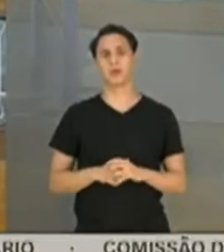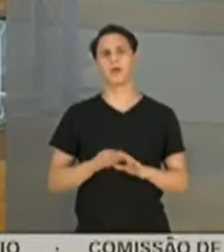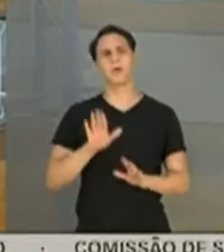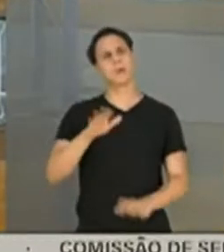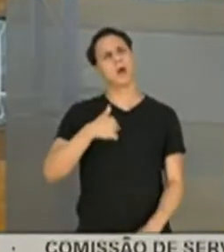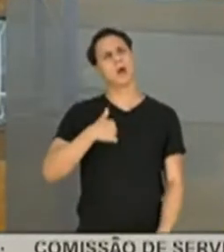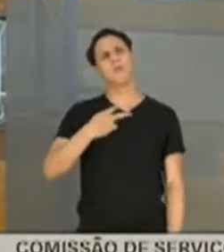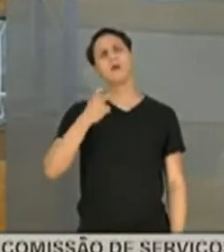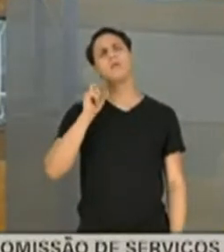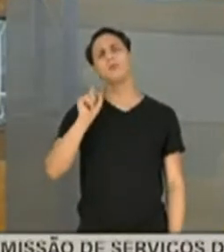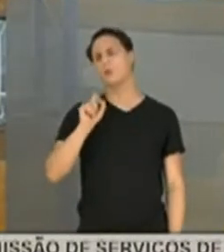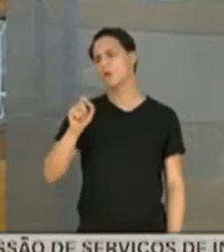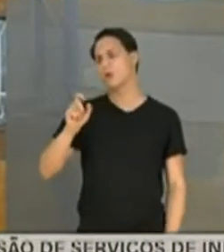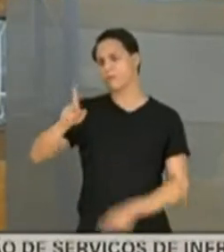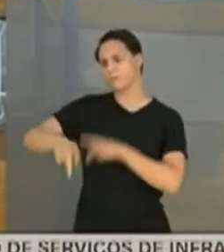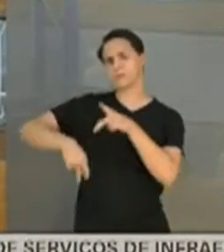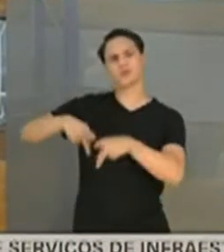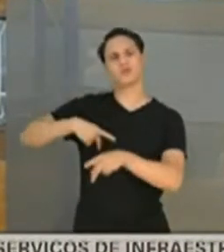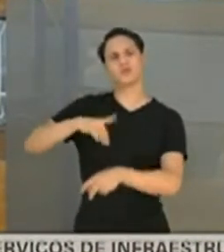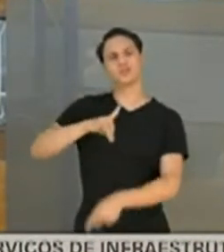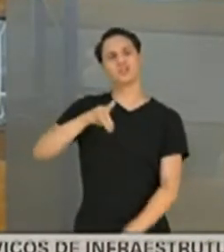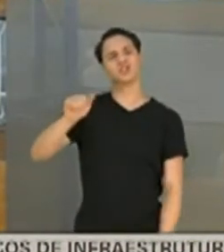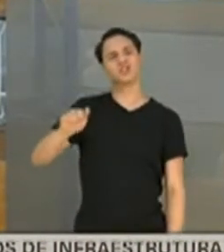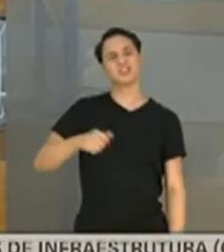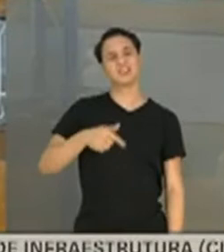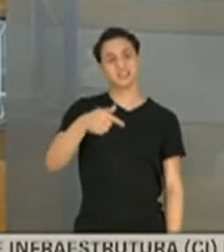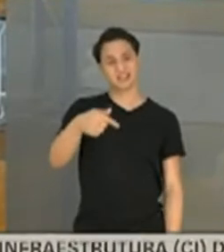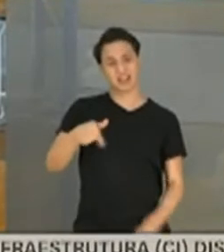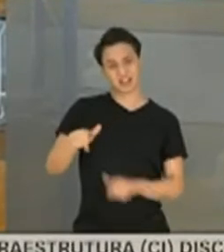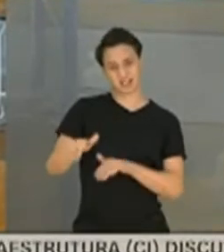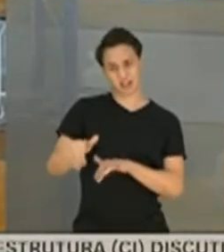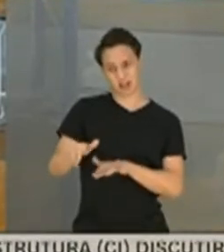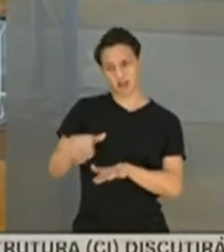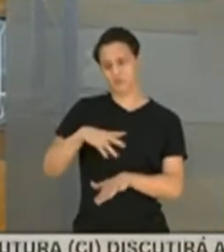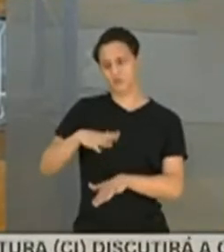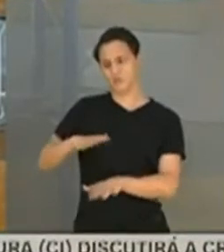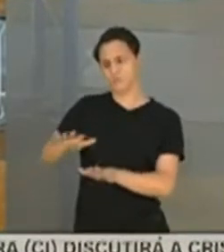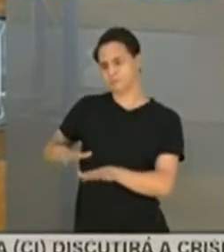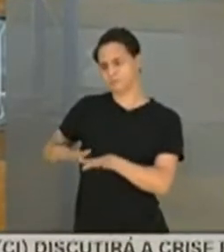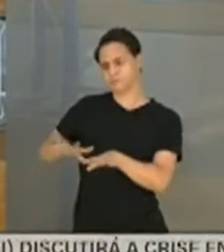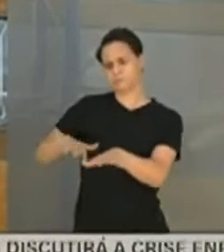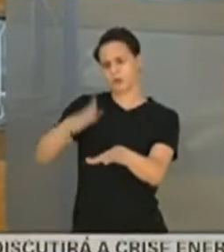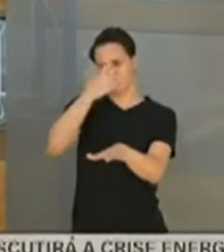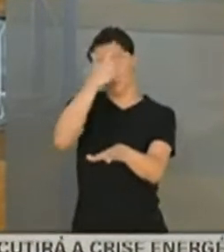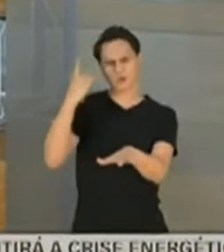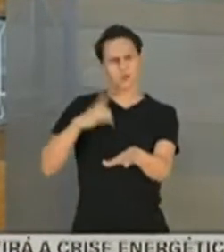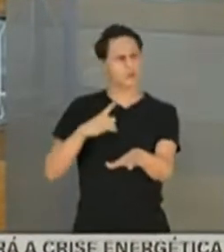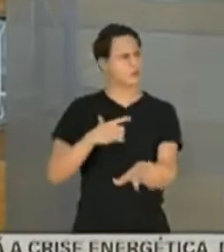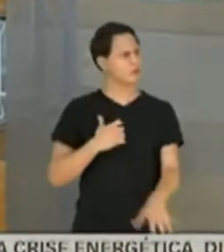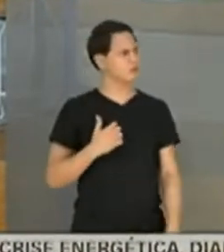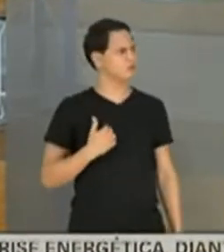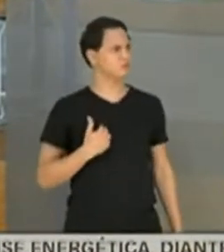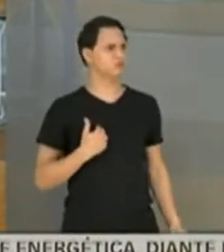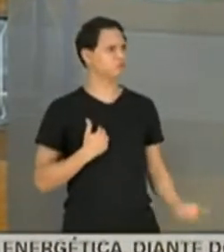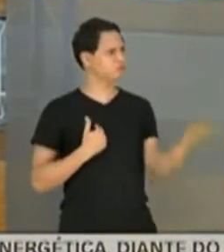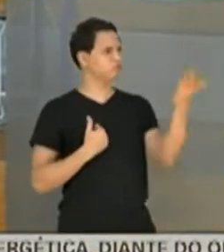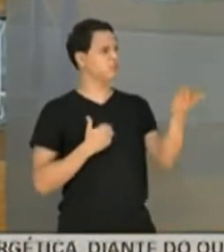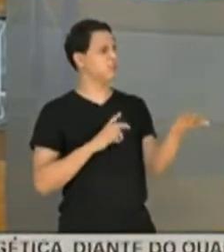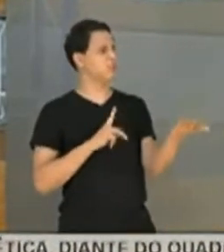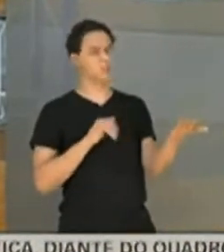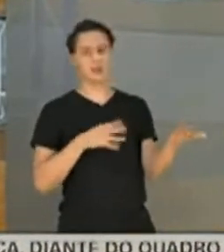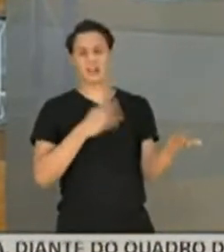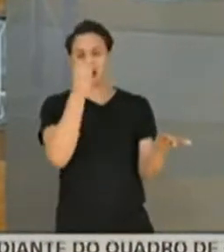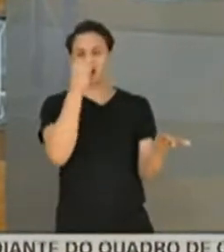indignação muito grande no 7 de setembro com relação a essa CPI aqui ignorar